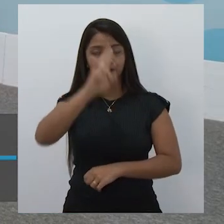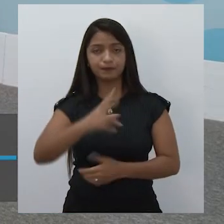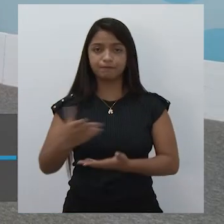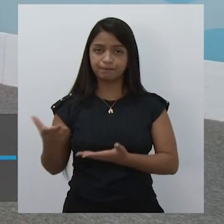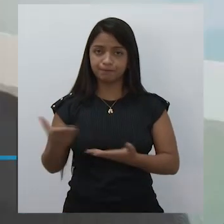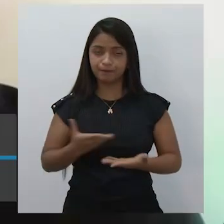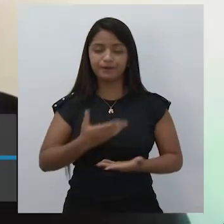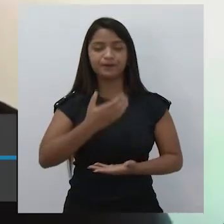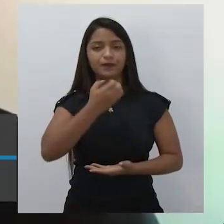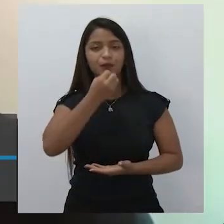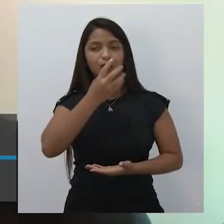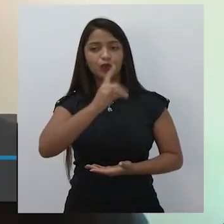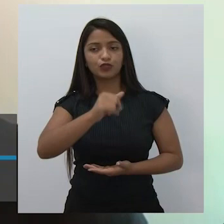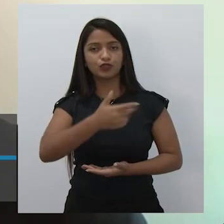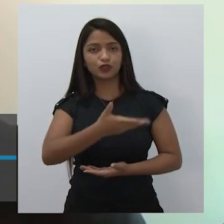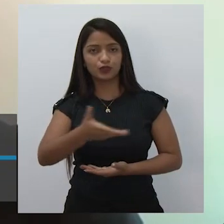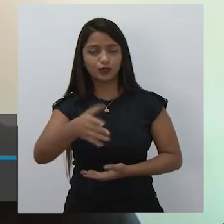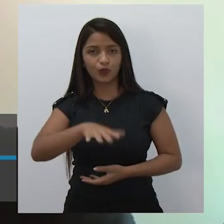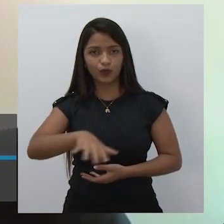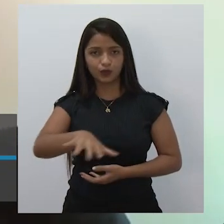Bom dia a todos.